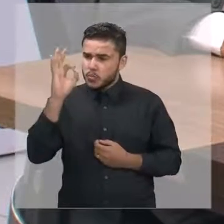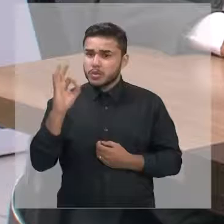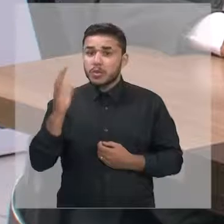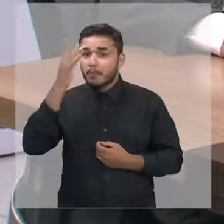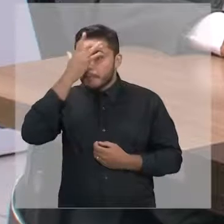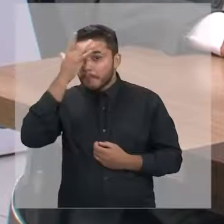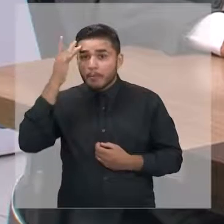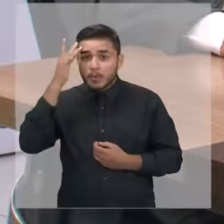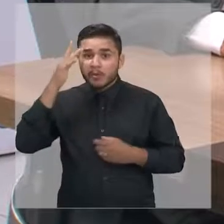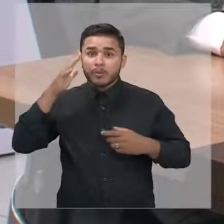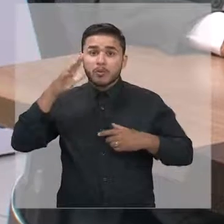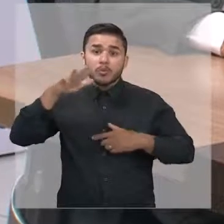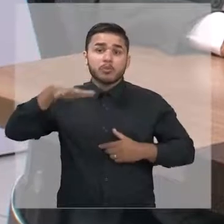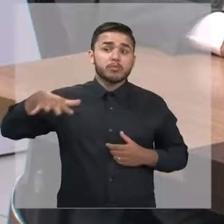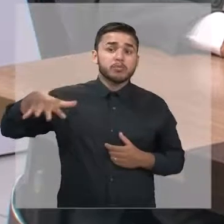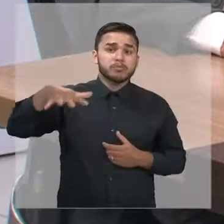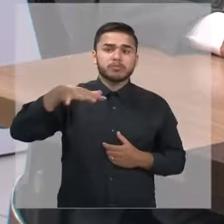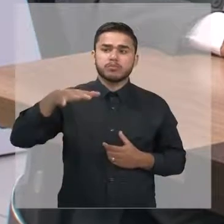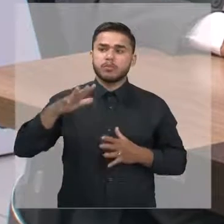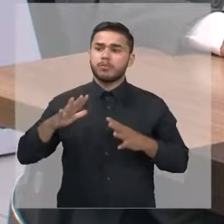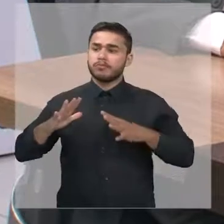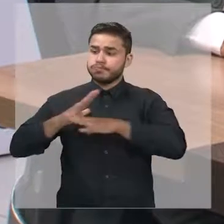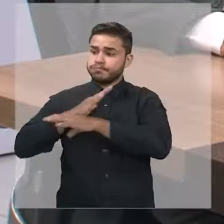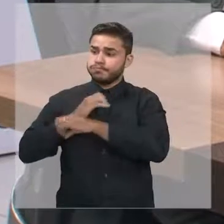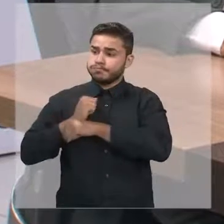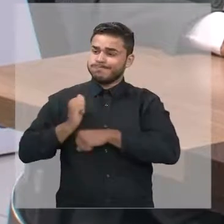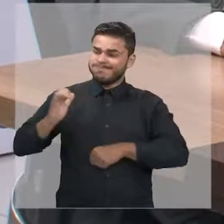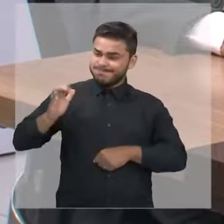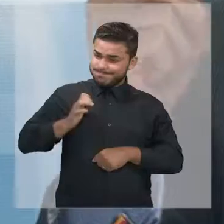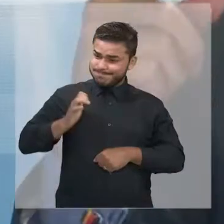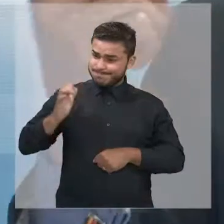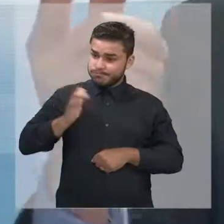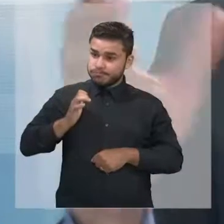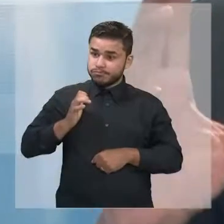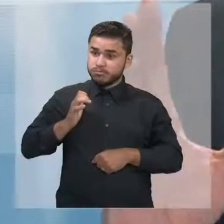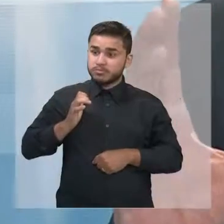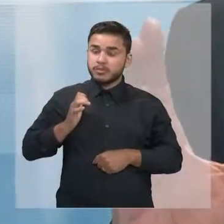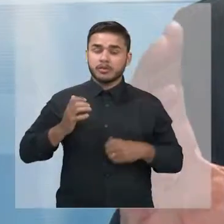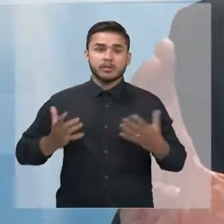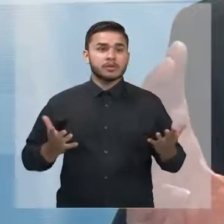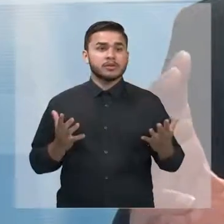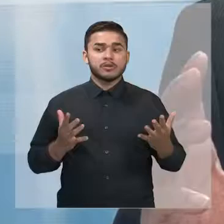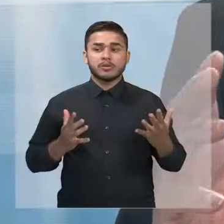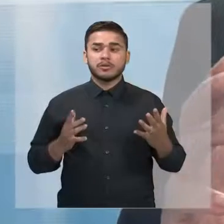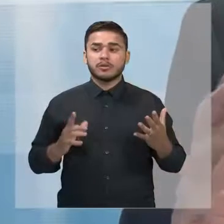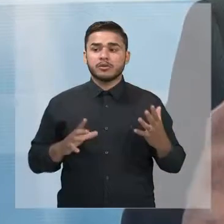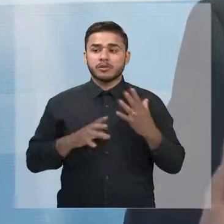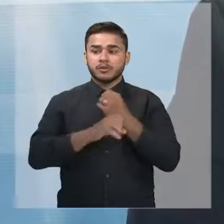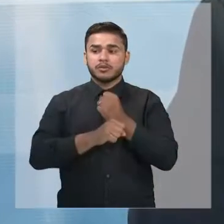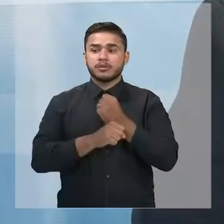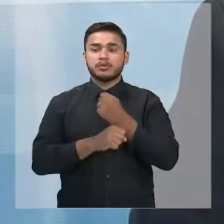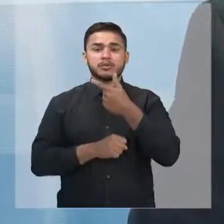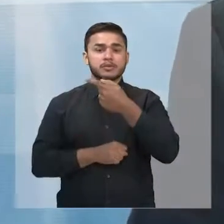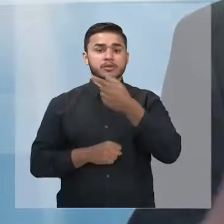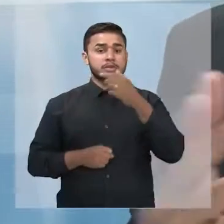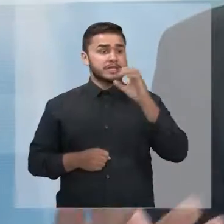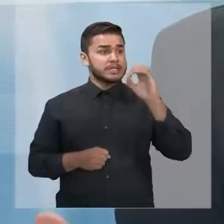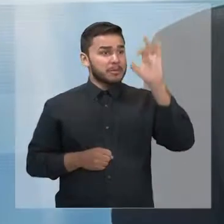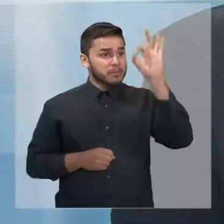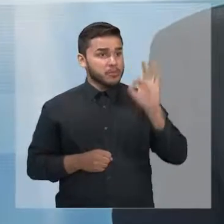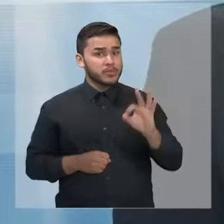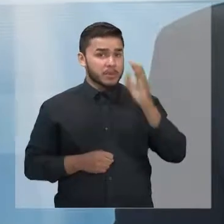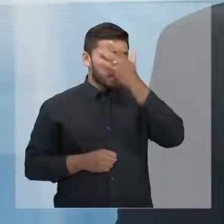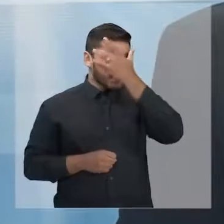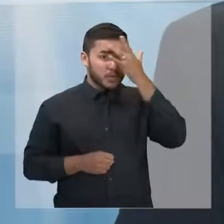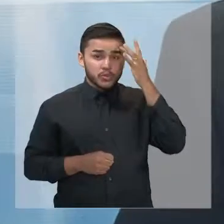1% detendo a renda dos 10% mais ricos, dá para entender, e 70%